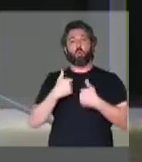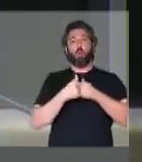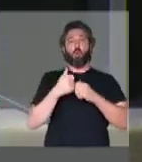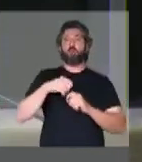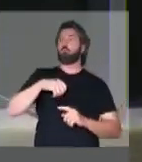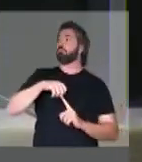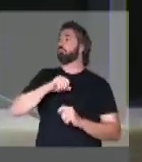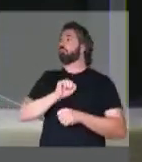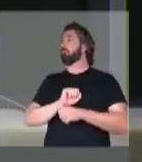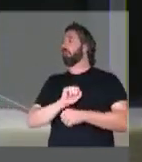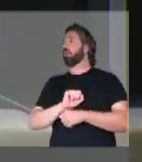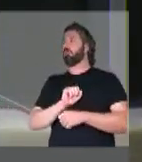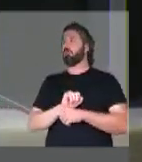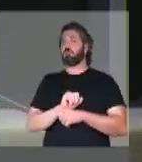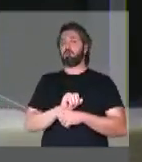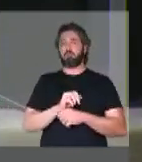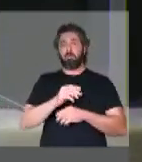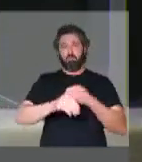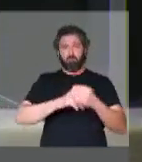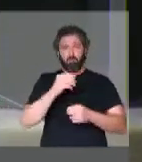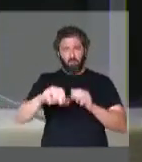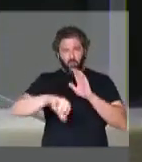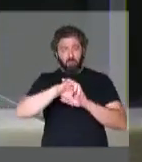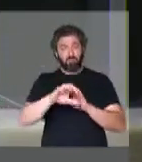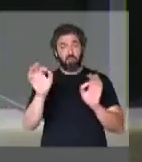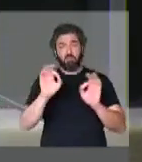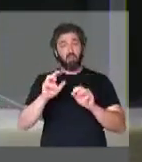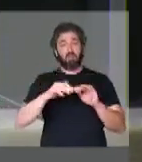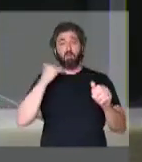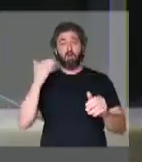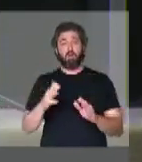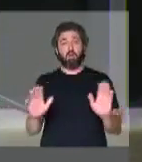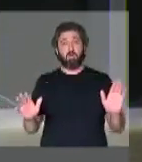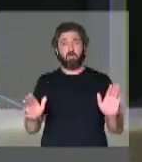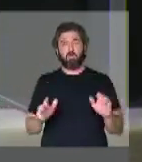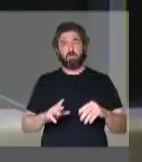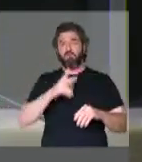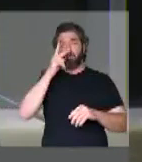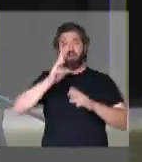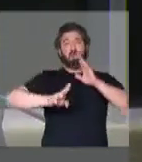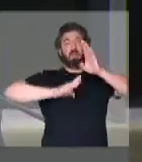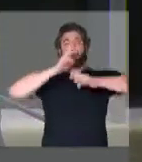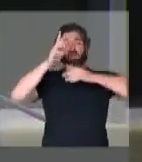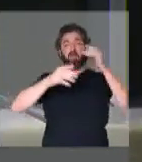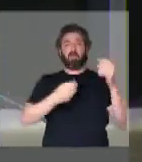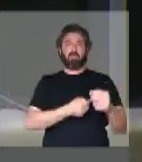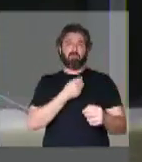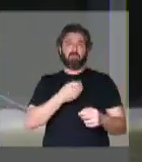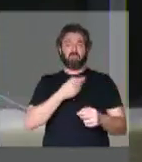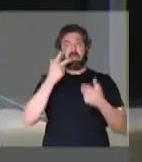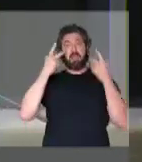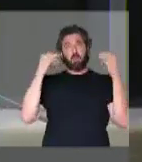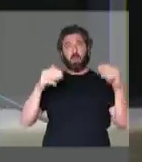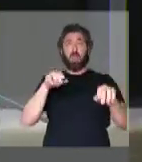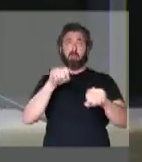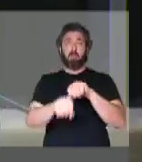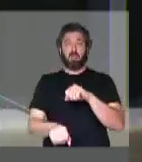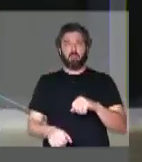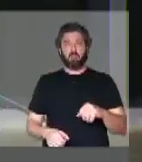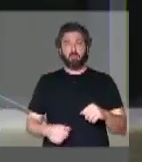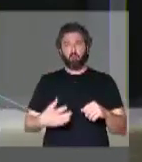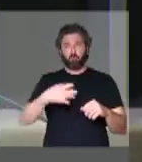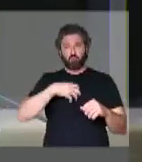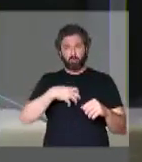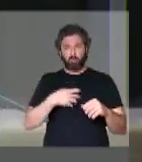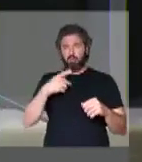estudar. Nenhum deles com qualquer envolvimento com crime. Essa maneira de banalizar a vida e banalizar um modelo de